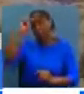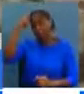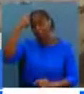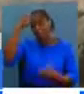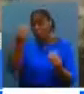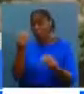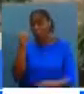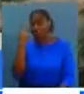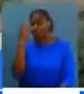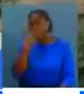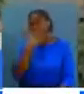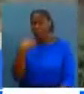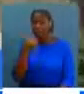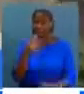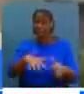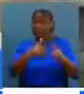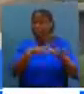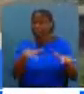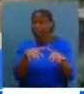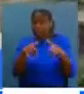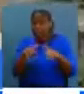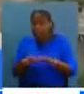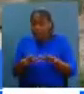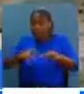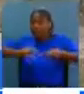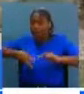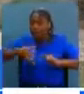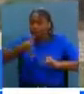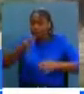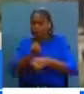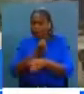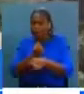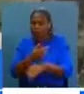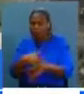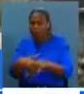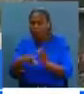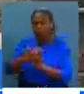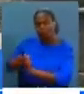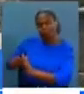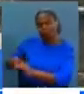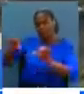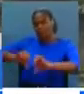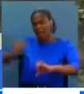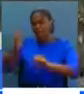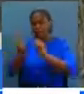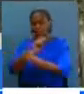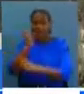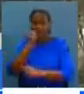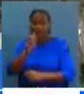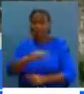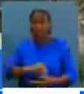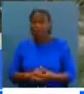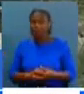prejudicam o visual da cidade da Praia, mas a Câmara afirma estar a atuar para evitar que o mal se agrave. No